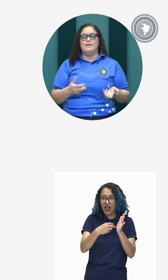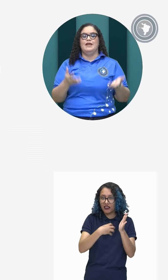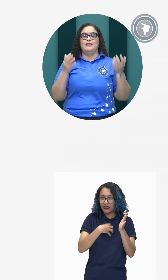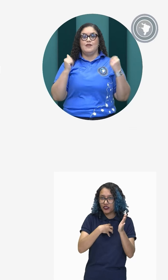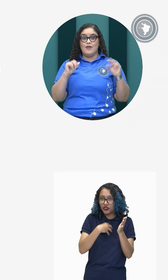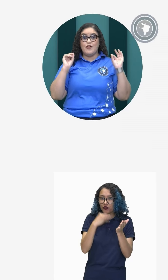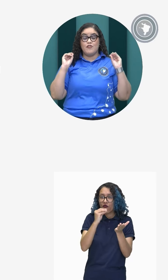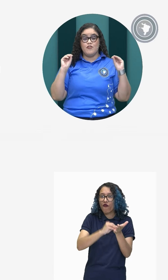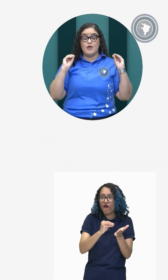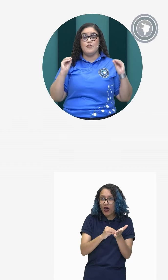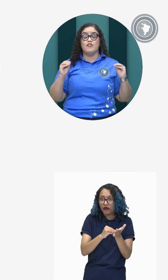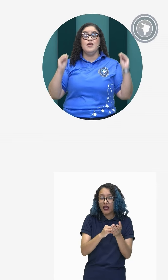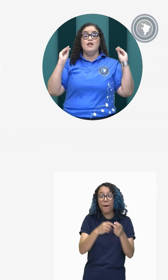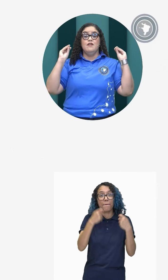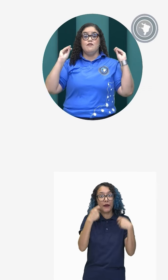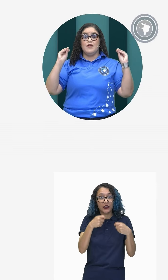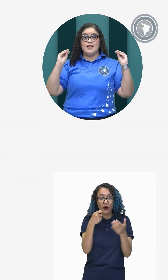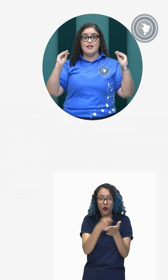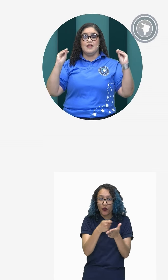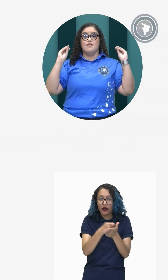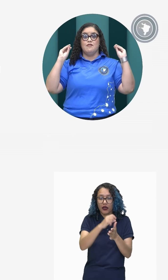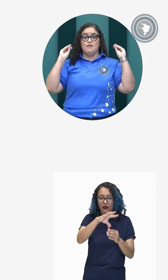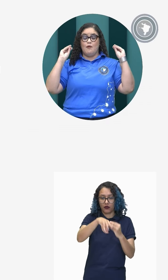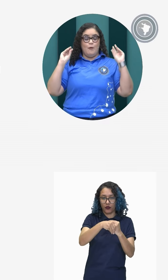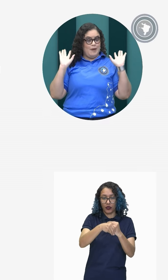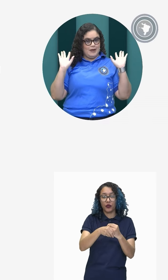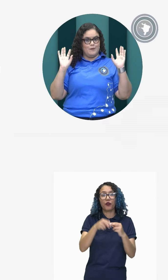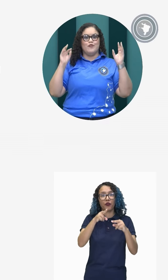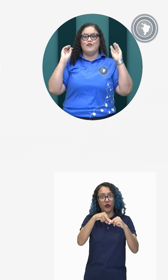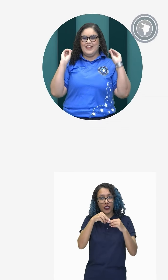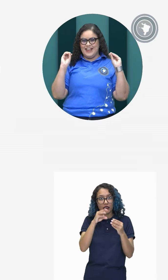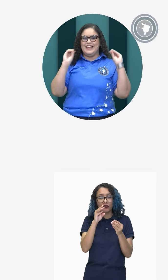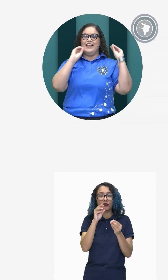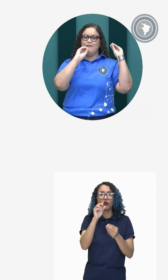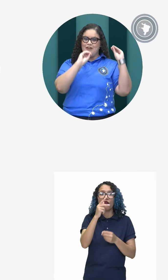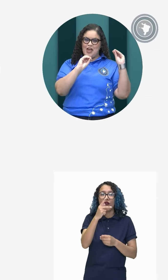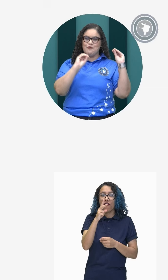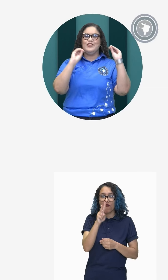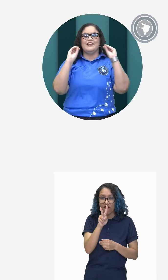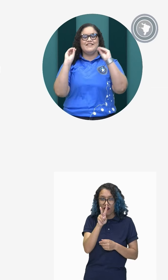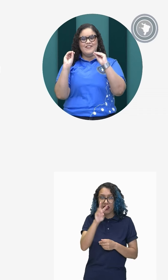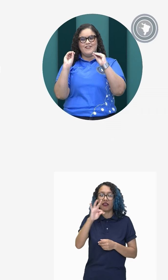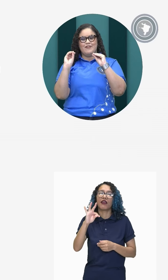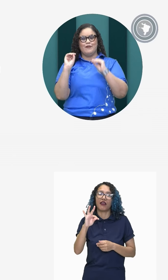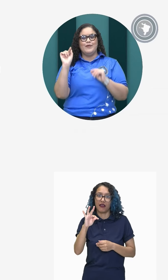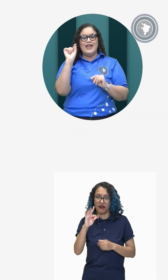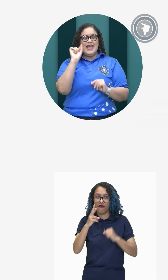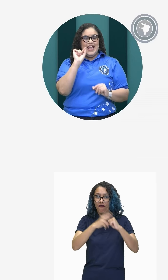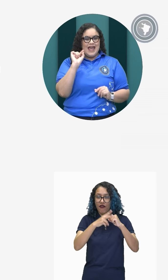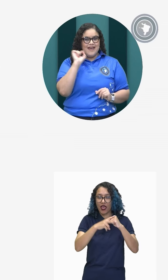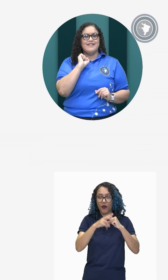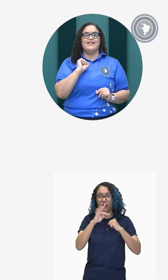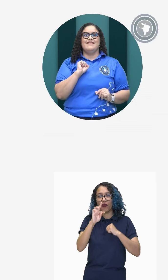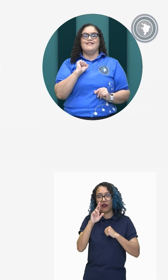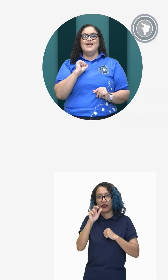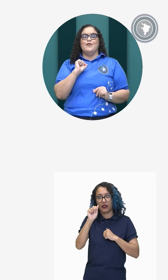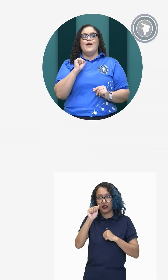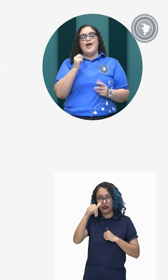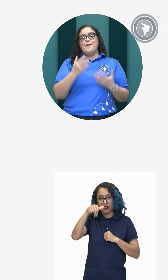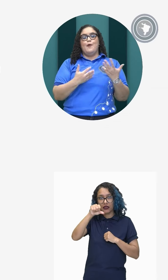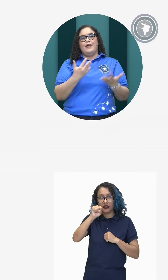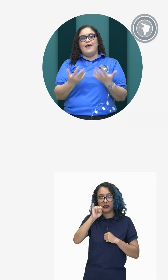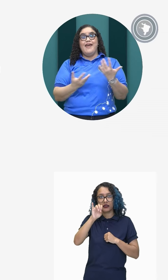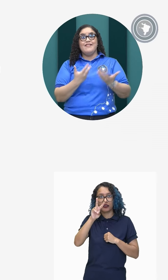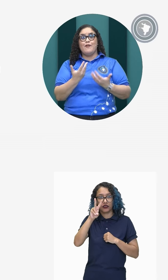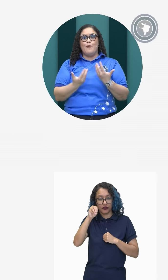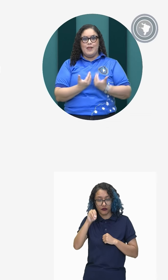pede complemento. Então, é isso que a gente chama de VTD. De VT, né? Verbo transitivo. Esse desenho